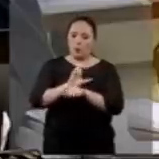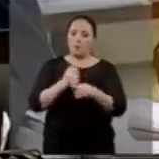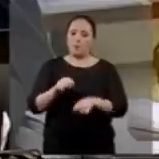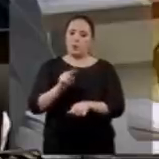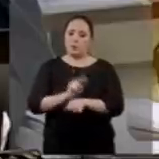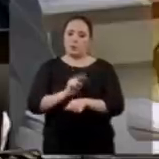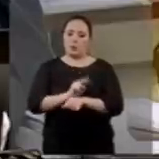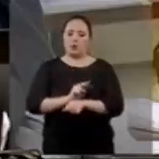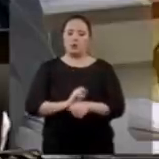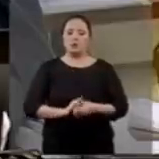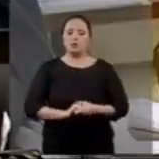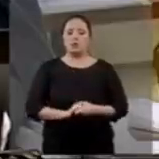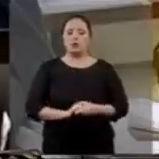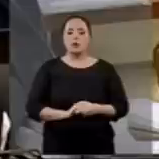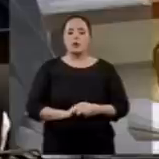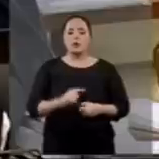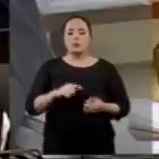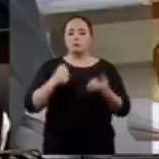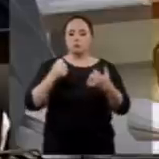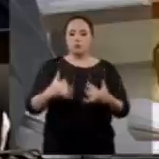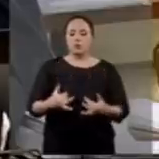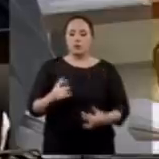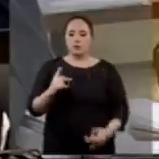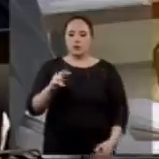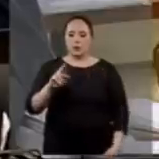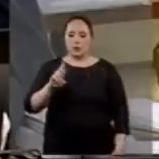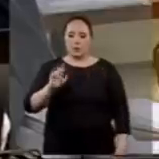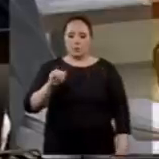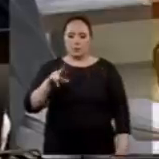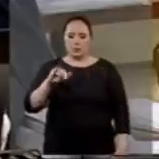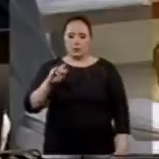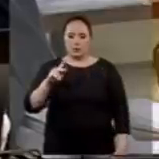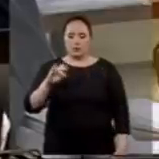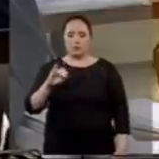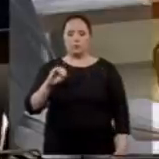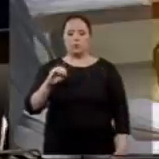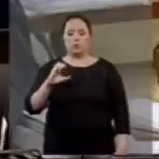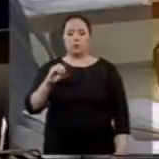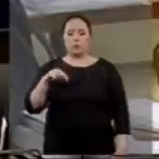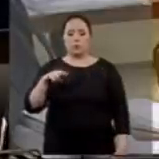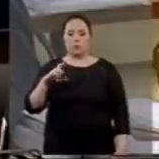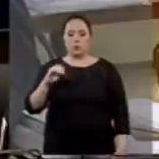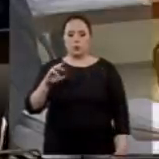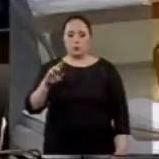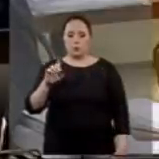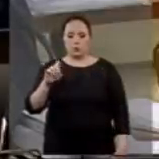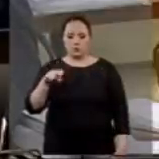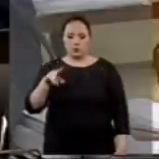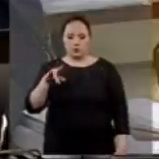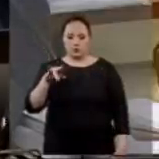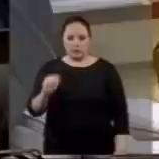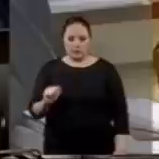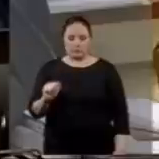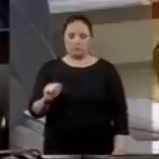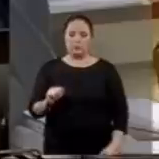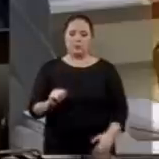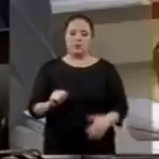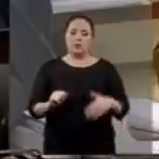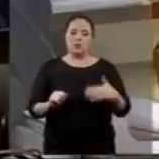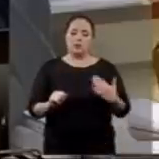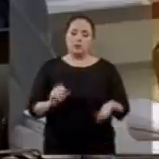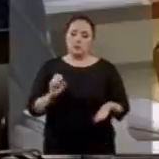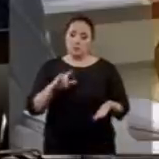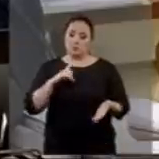E aqui eu cito o princípio germânico da concordância, e se a pronúncia estiver errada, o ministro Lewandowski ou